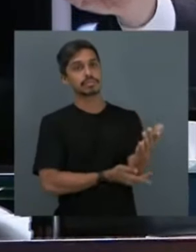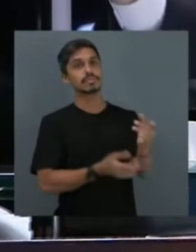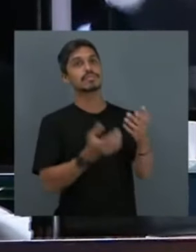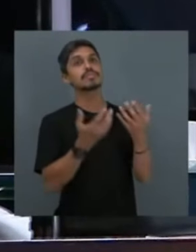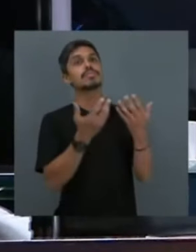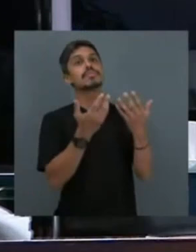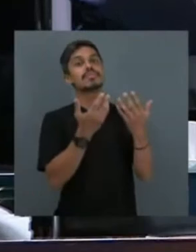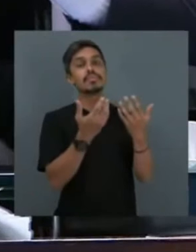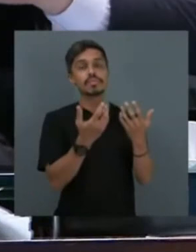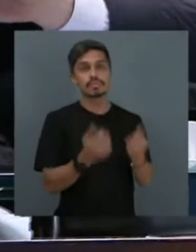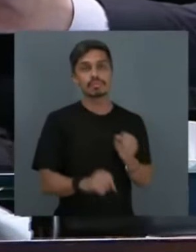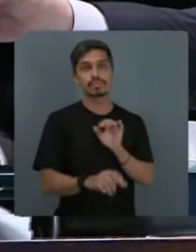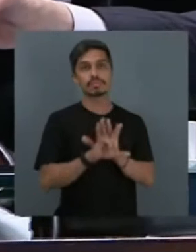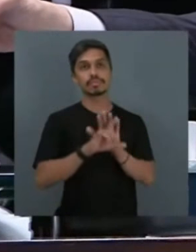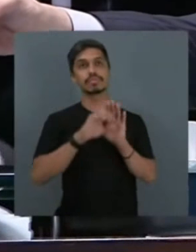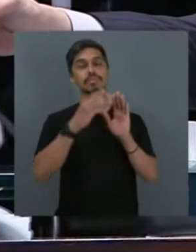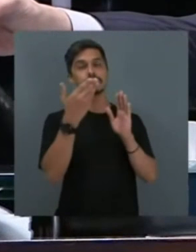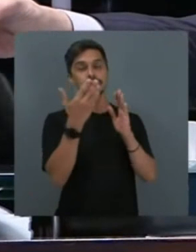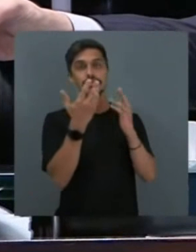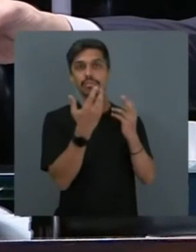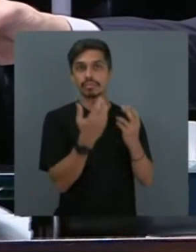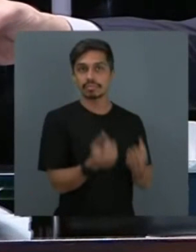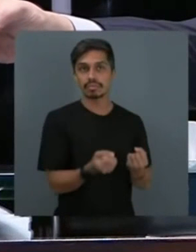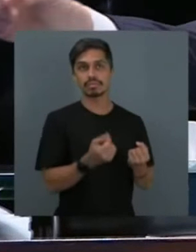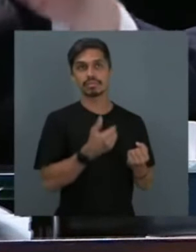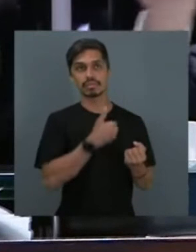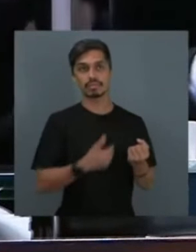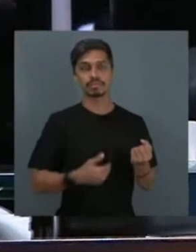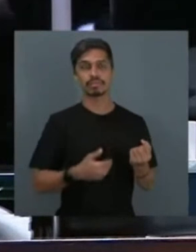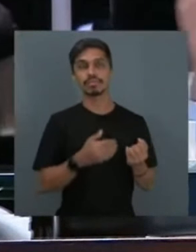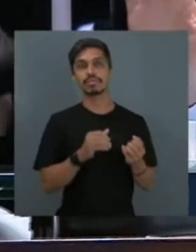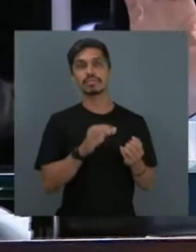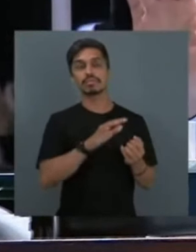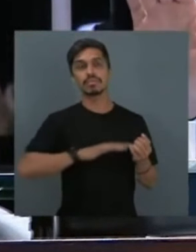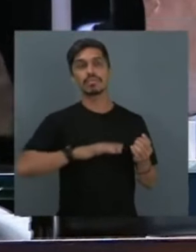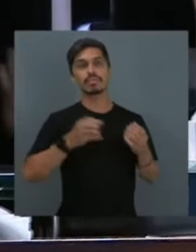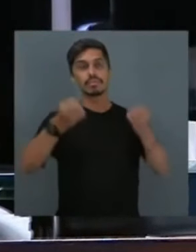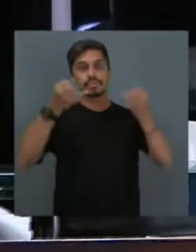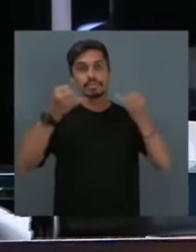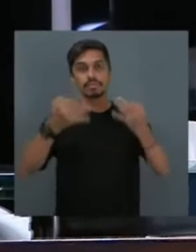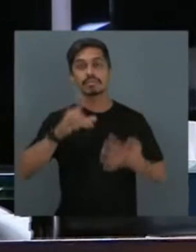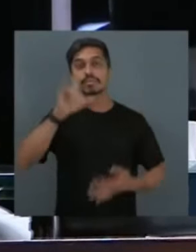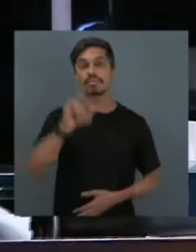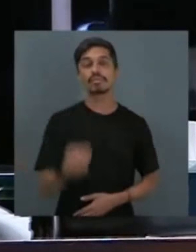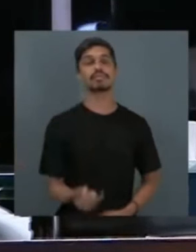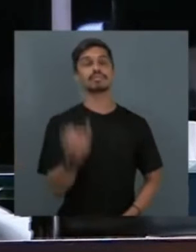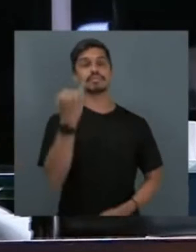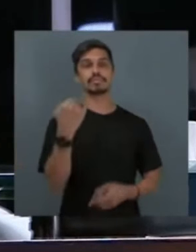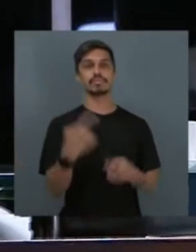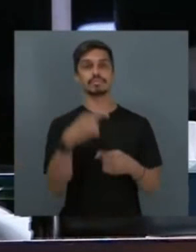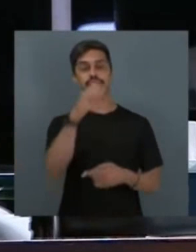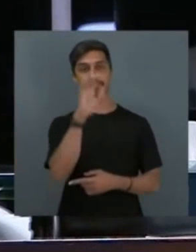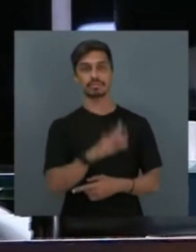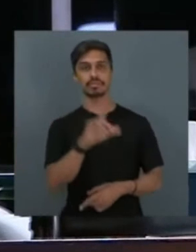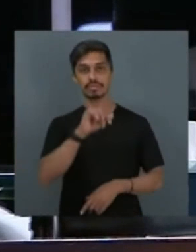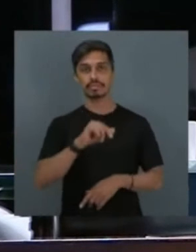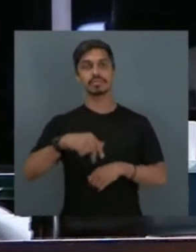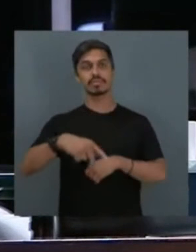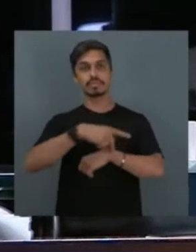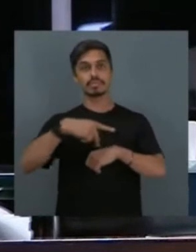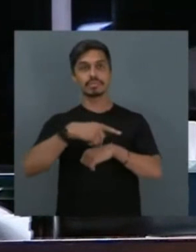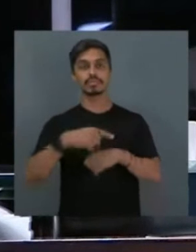legislação e autorizada pelos órgãos ambientais esse esclarecimento é fundamental porque o Brasil é um país